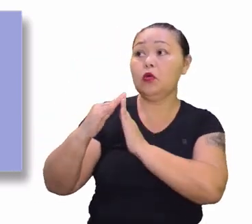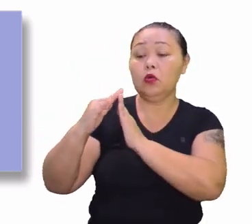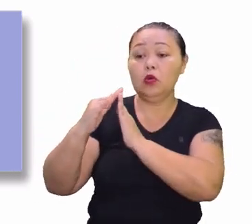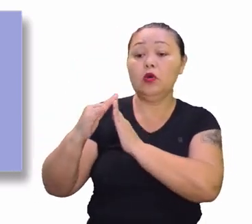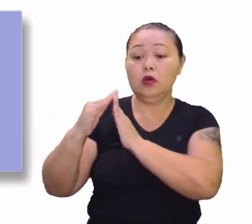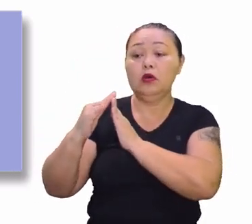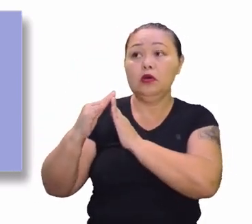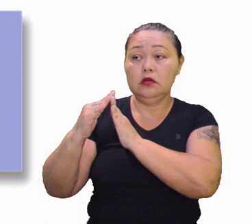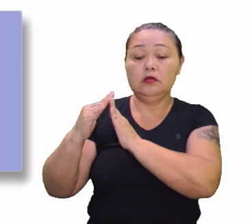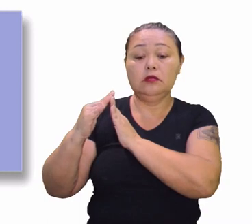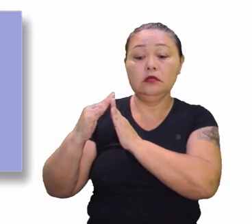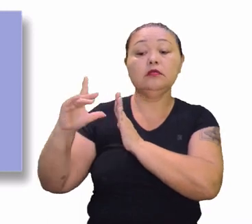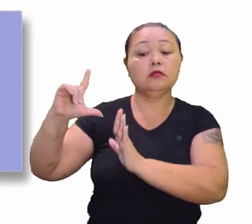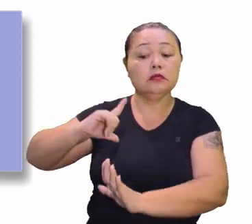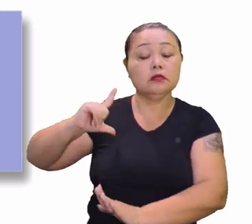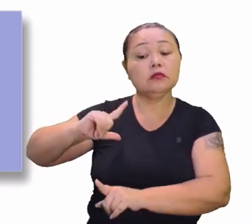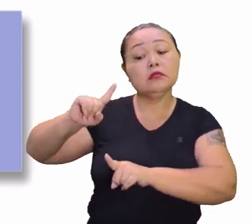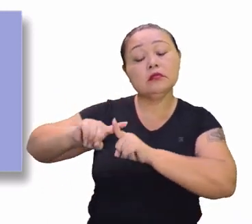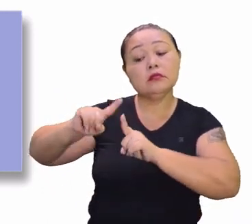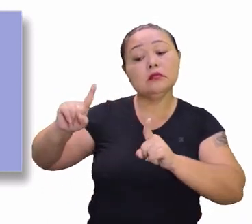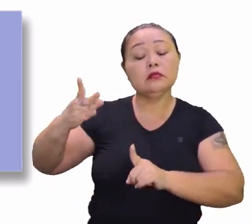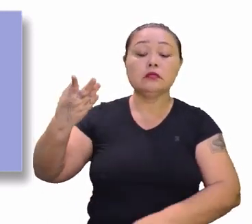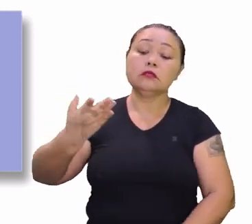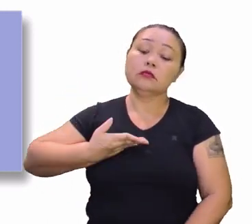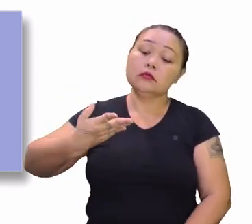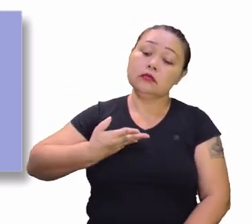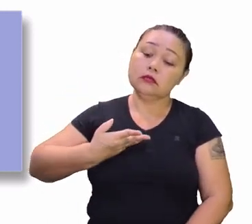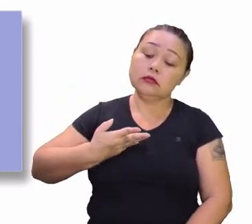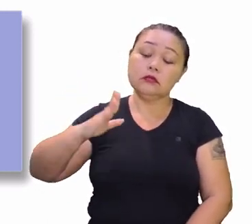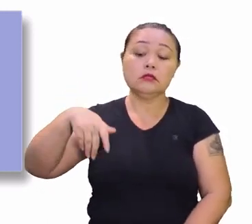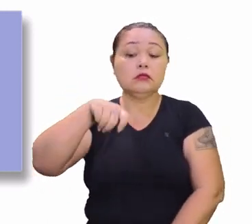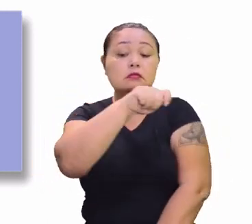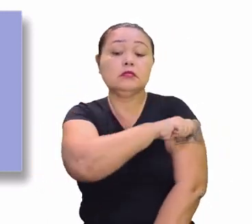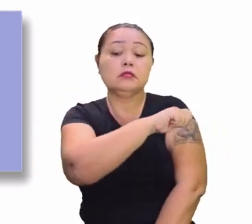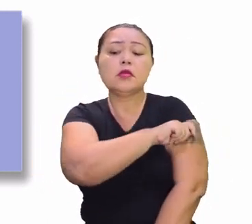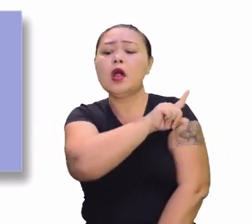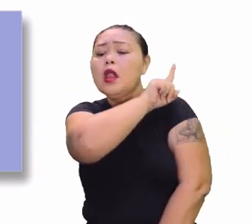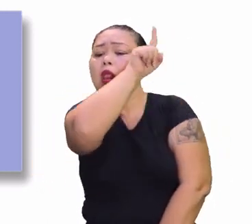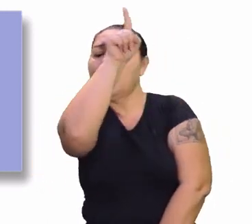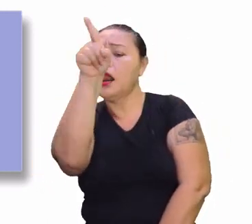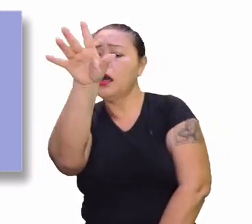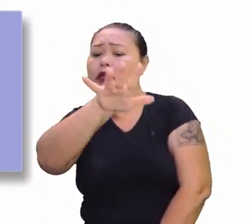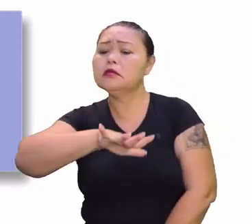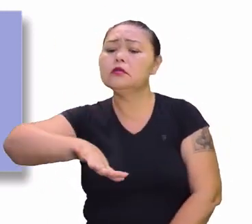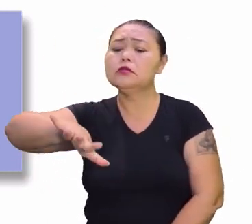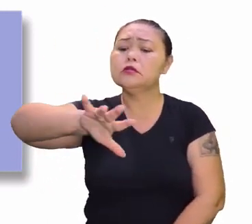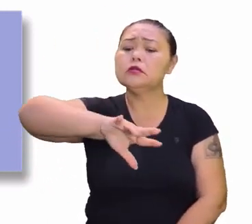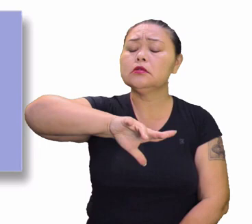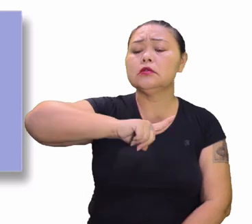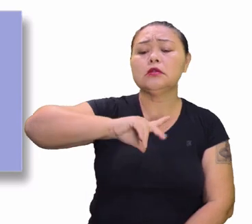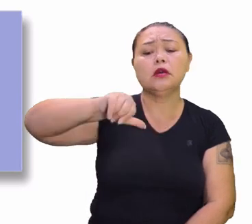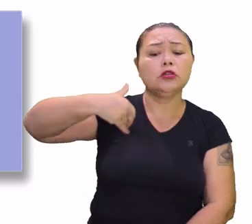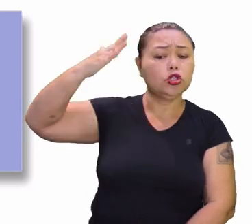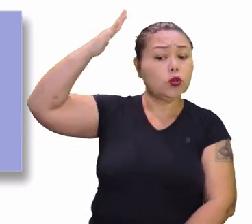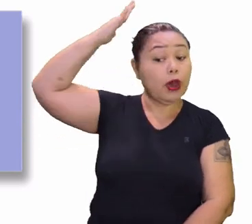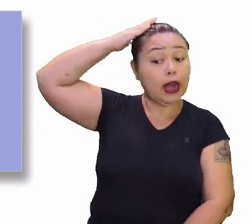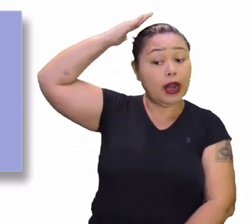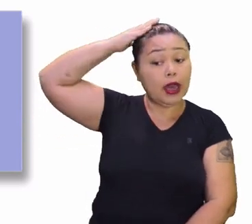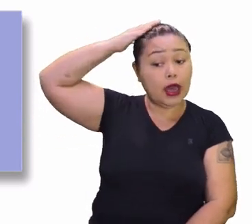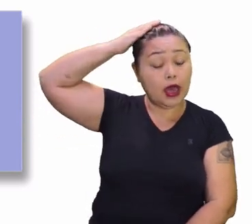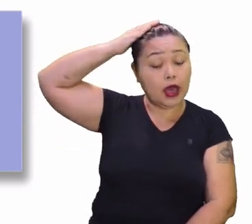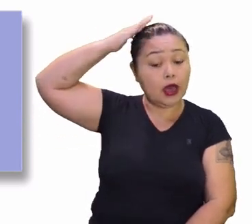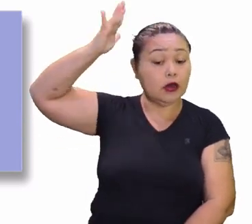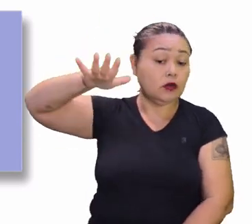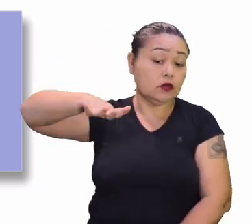sabem que existe. Mas tem uns colegas, alunos que estão lá na região de Ji-Paraná,